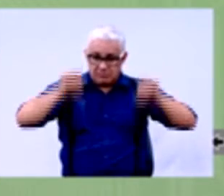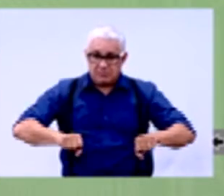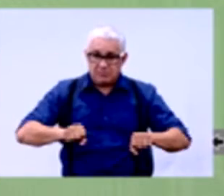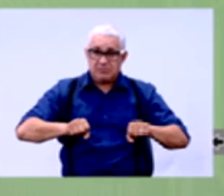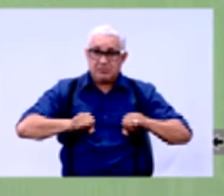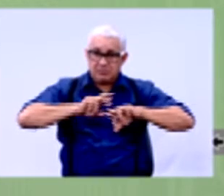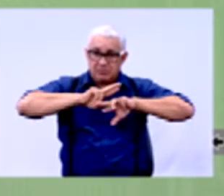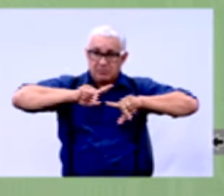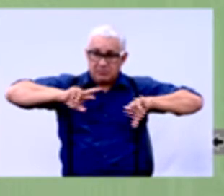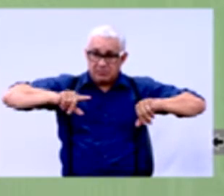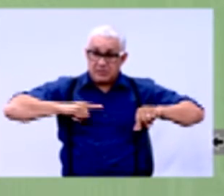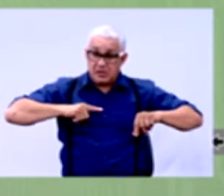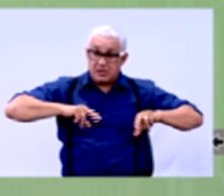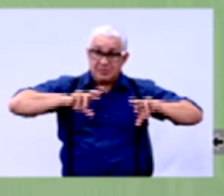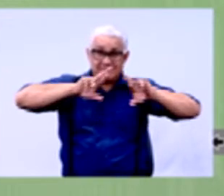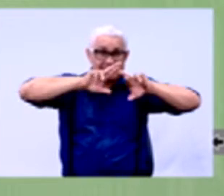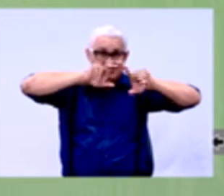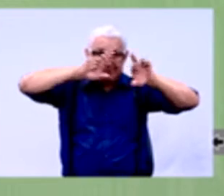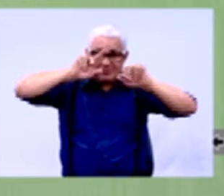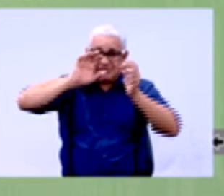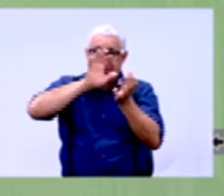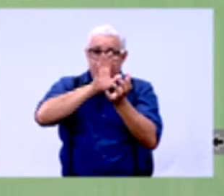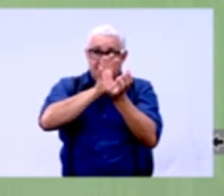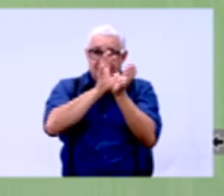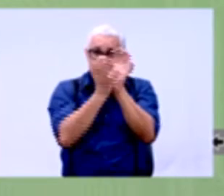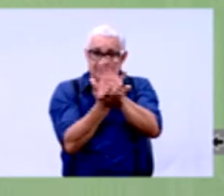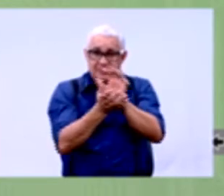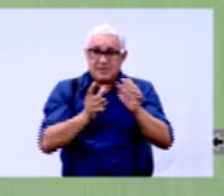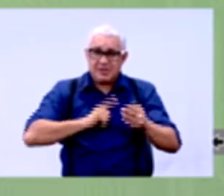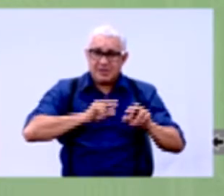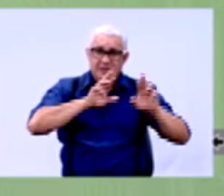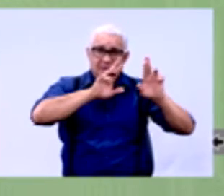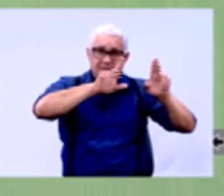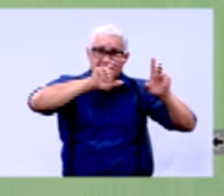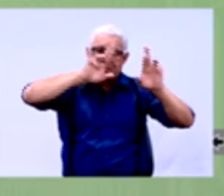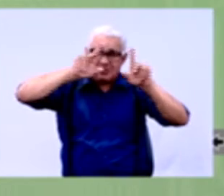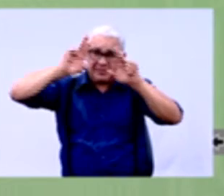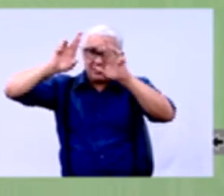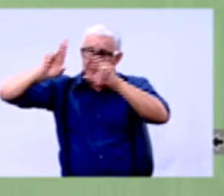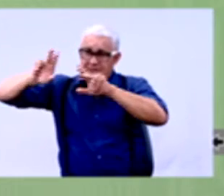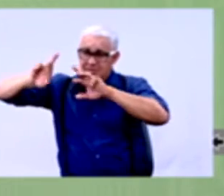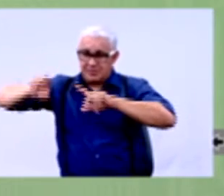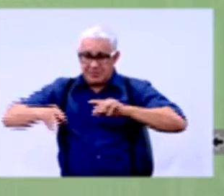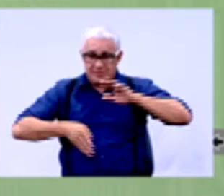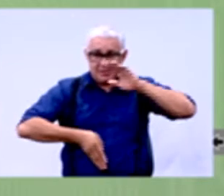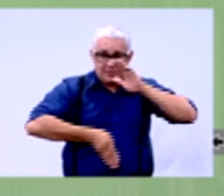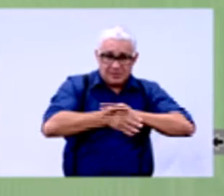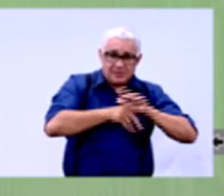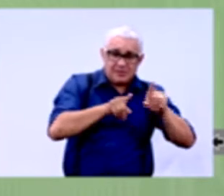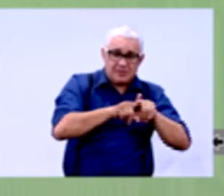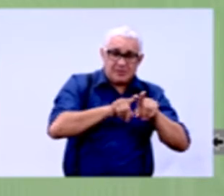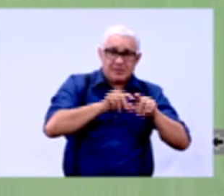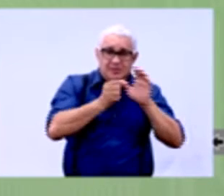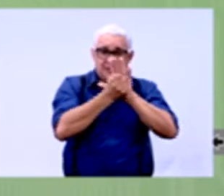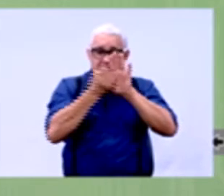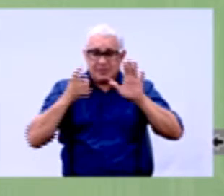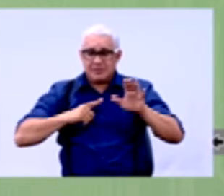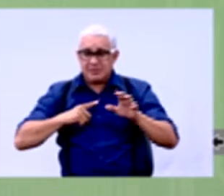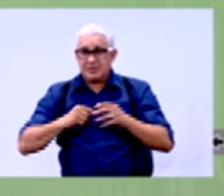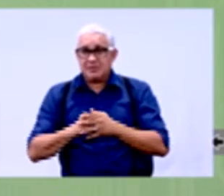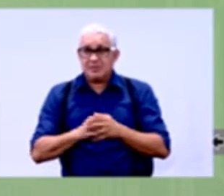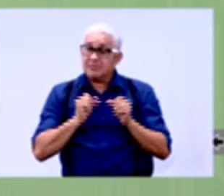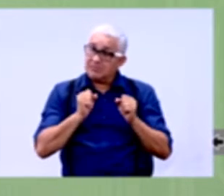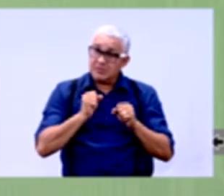temos hoje diferentes interfaces, diferentes formatos de acesso de consumirmos uma aplicação. Pode ser